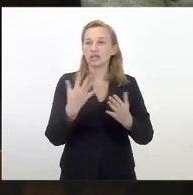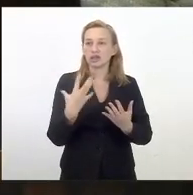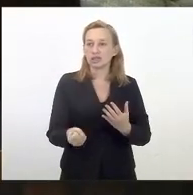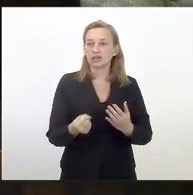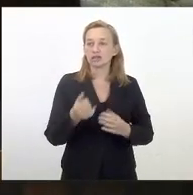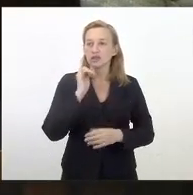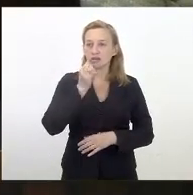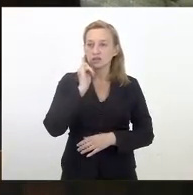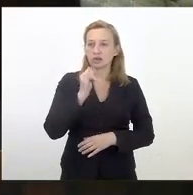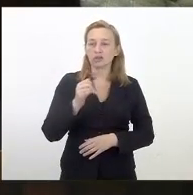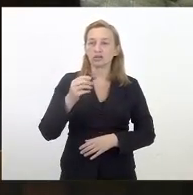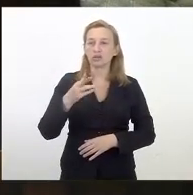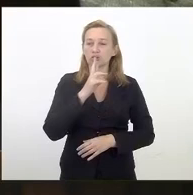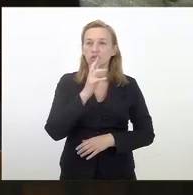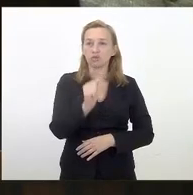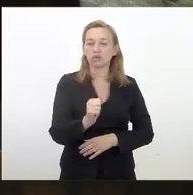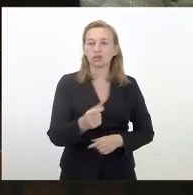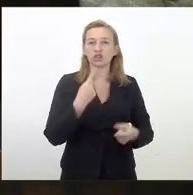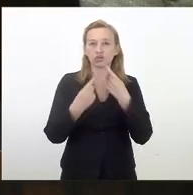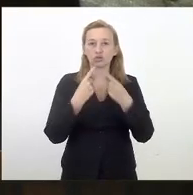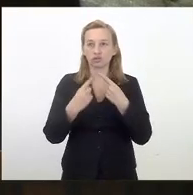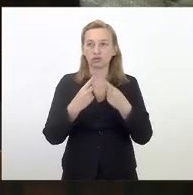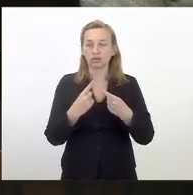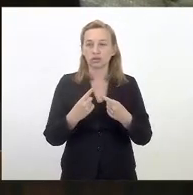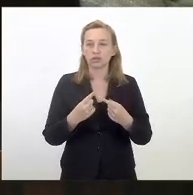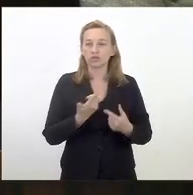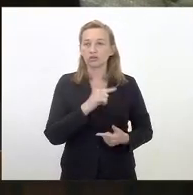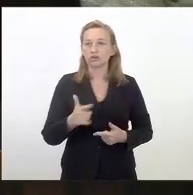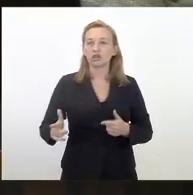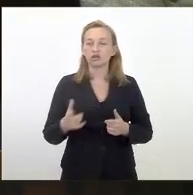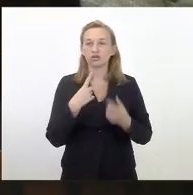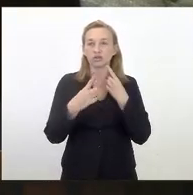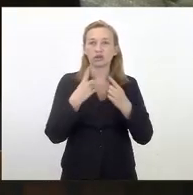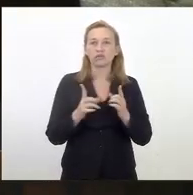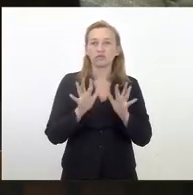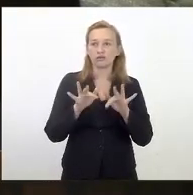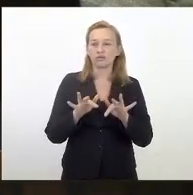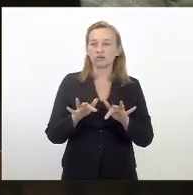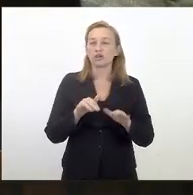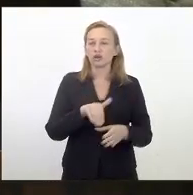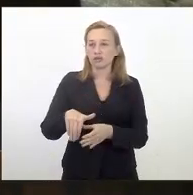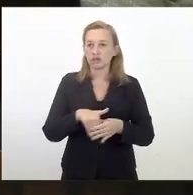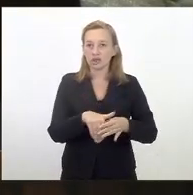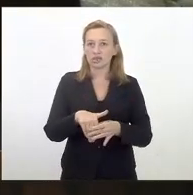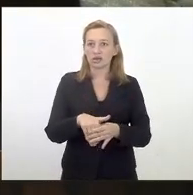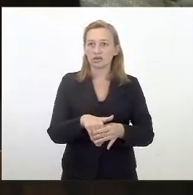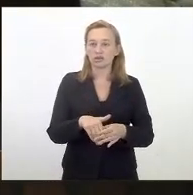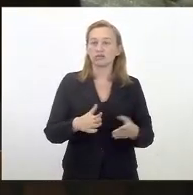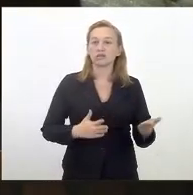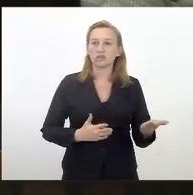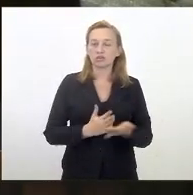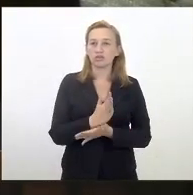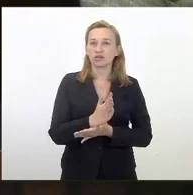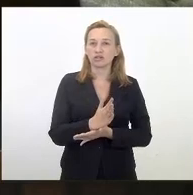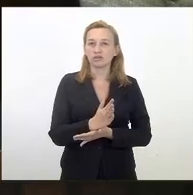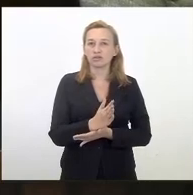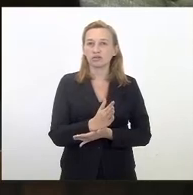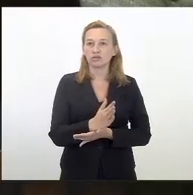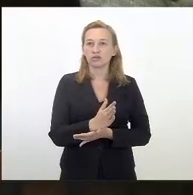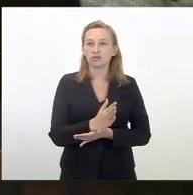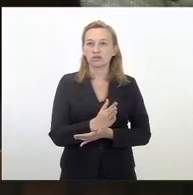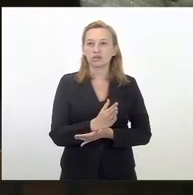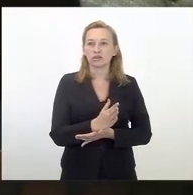relator Deputado Rodrigo Amorim em discussão os 9 anos que quer discutir encerrada a discussão em votação se eu te que aprovam permanente posição